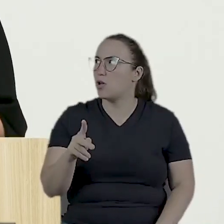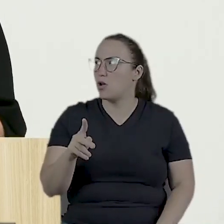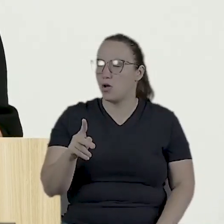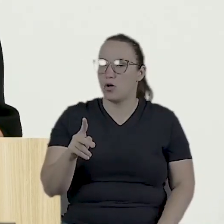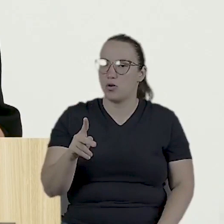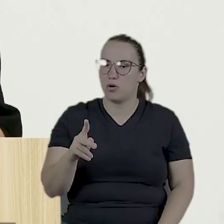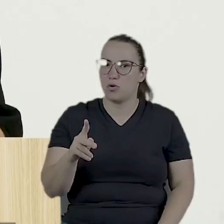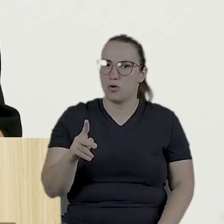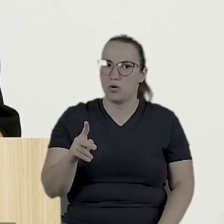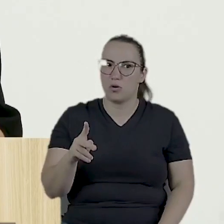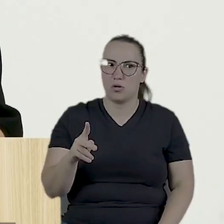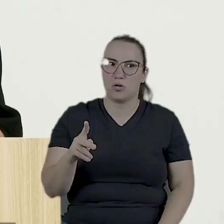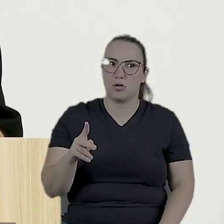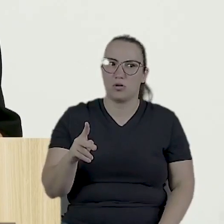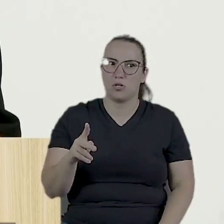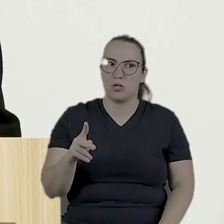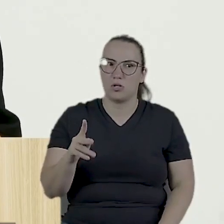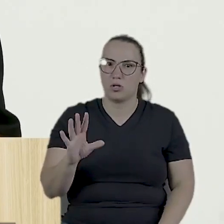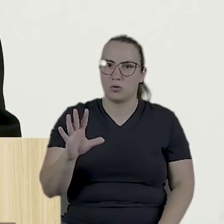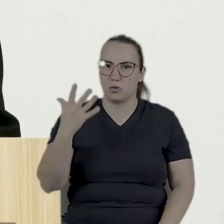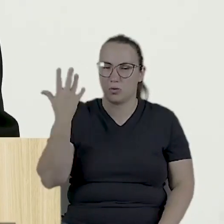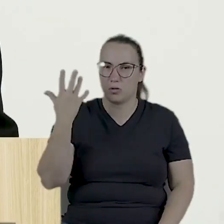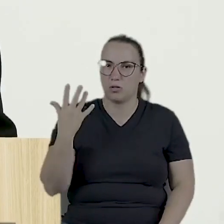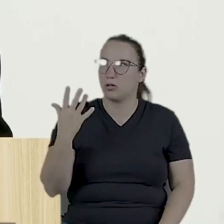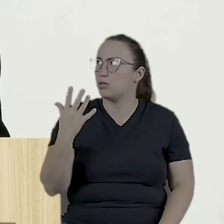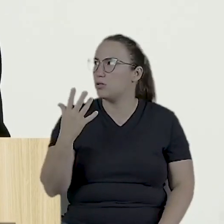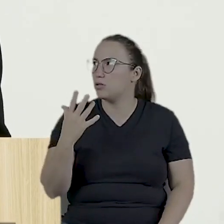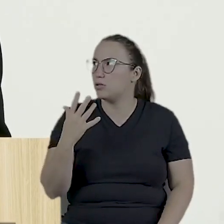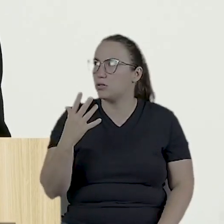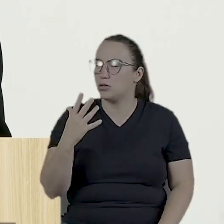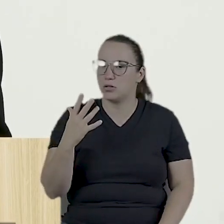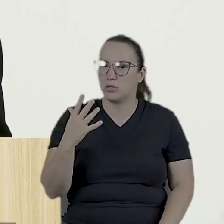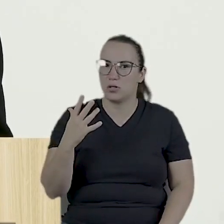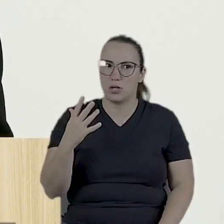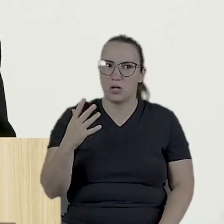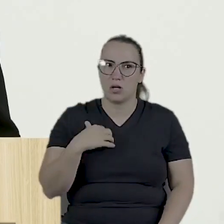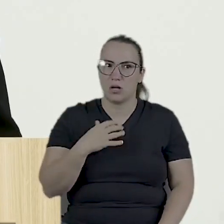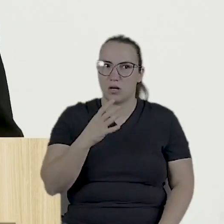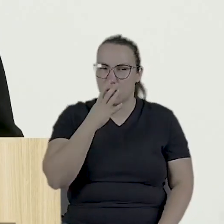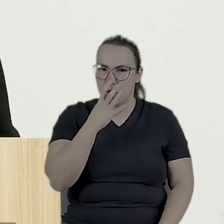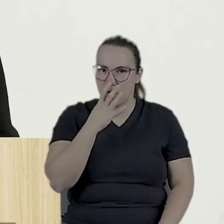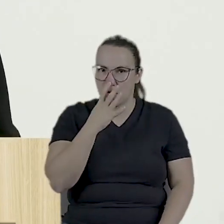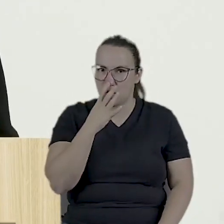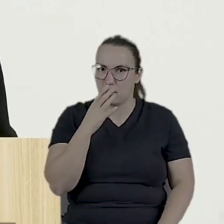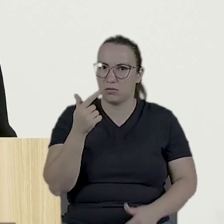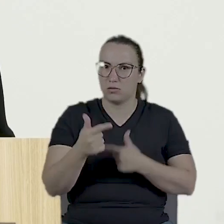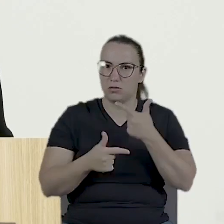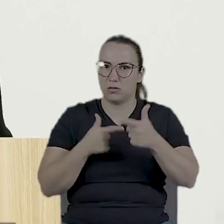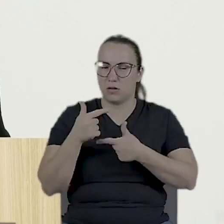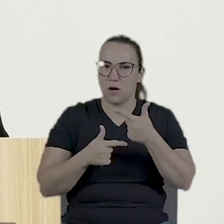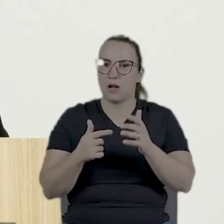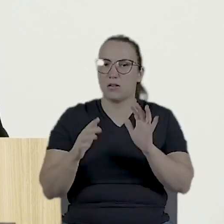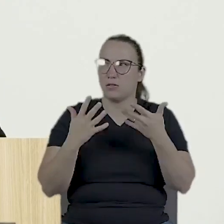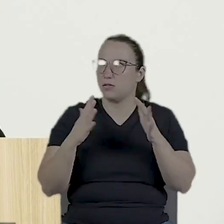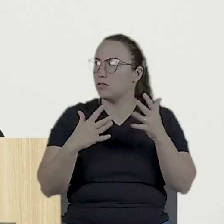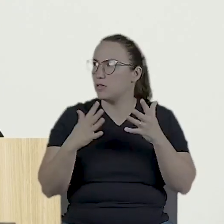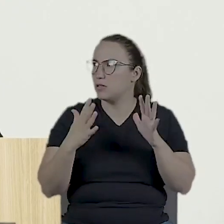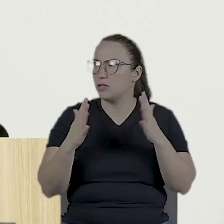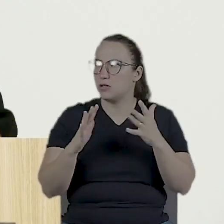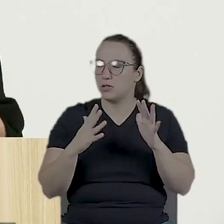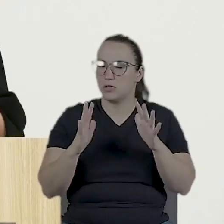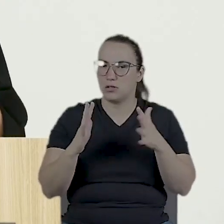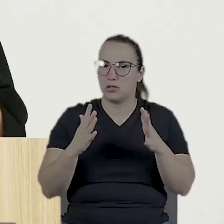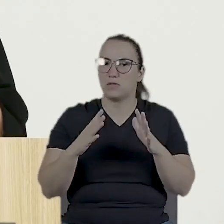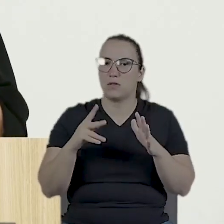para aquela formatura acontecer. E eu fiquei assim, encantada com o trabalho delas. Parabéns, professoras. Realmente, vocês